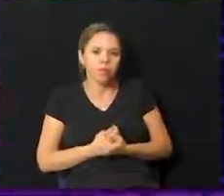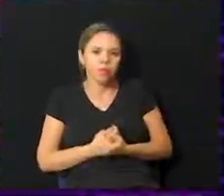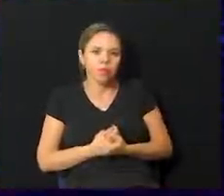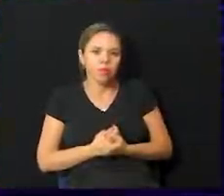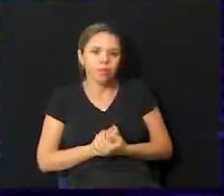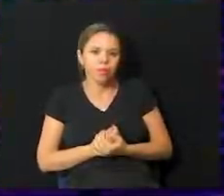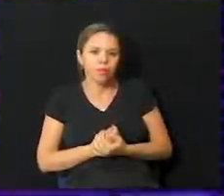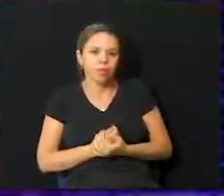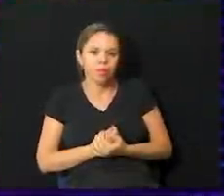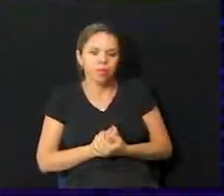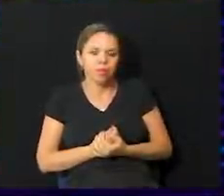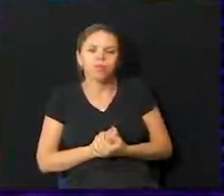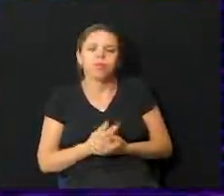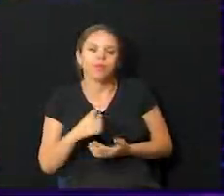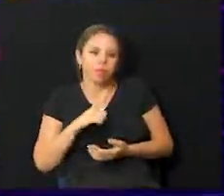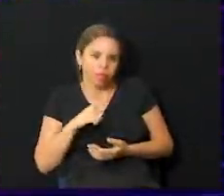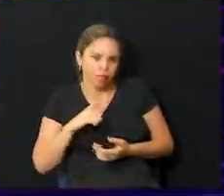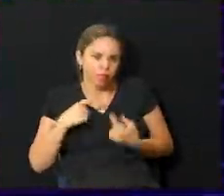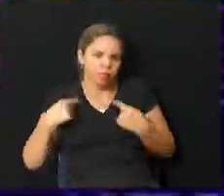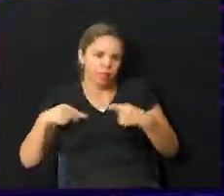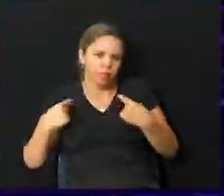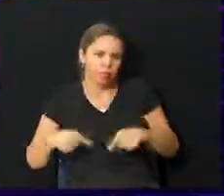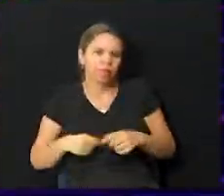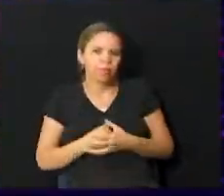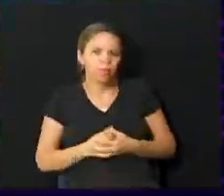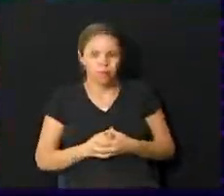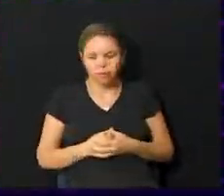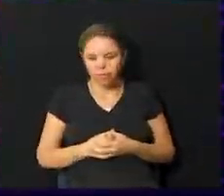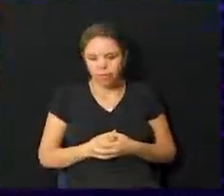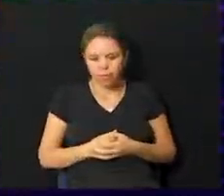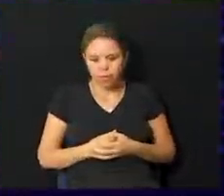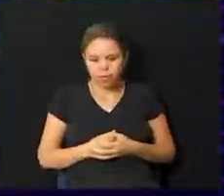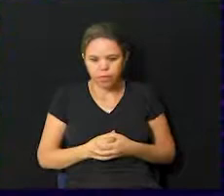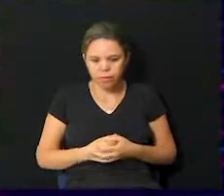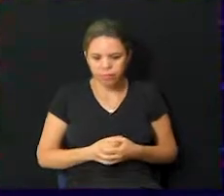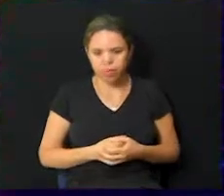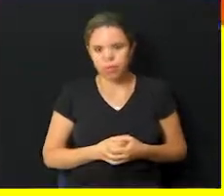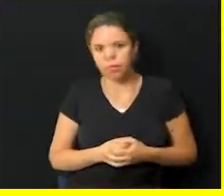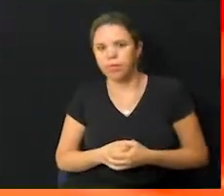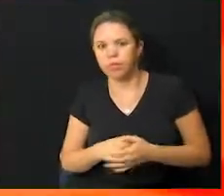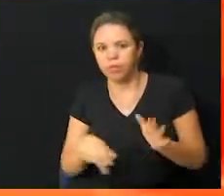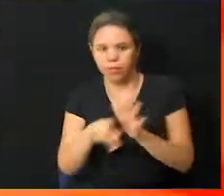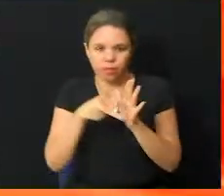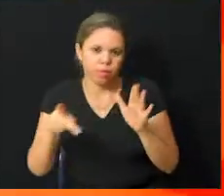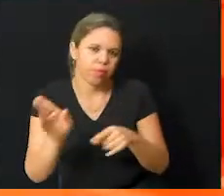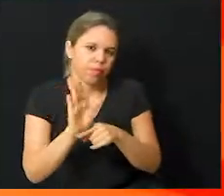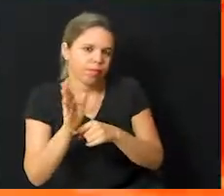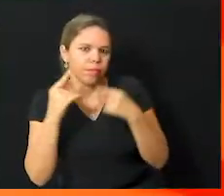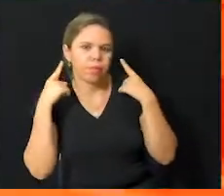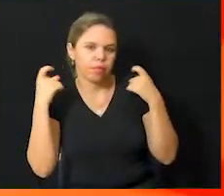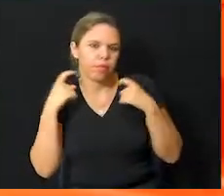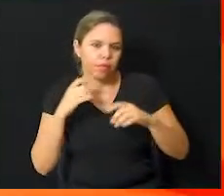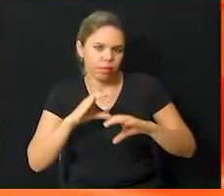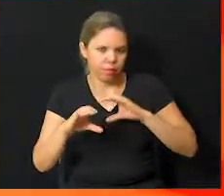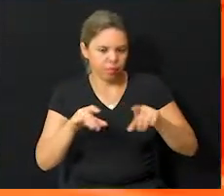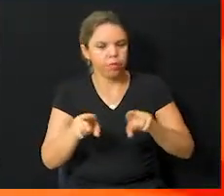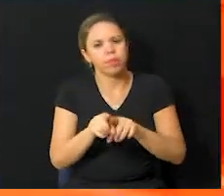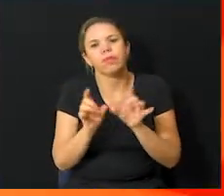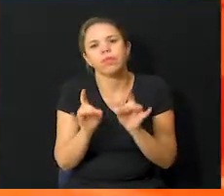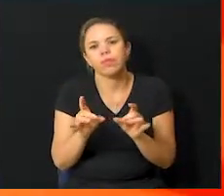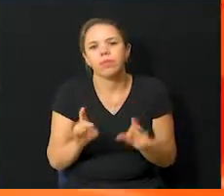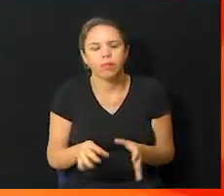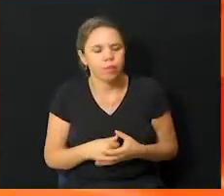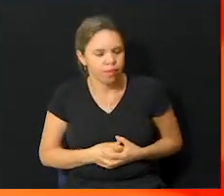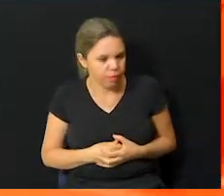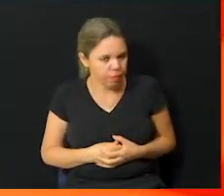físico com a trilha sonora e a própria trilha sonora sendo vendida também.